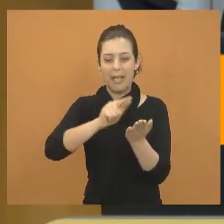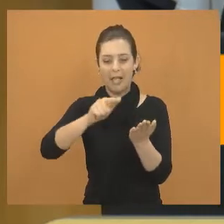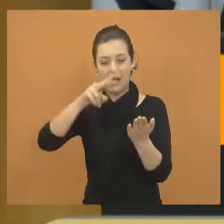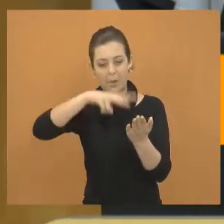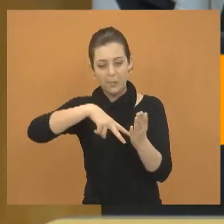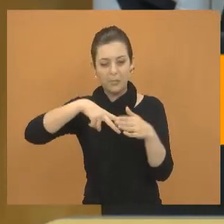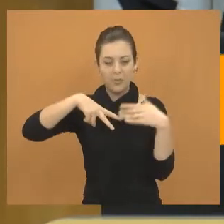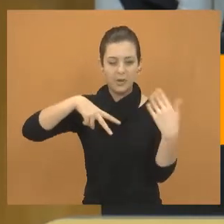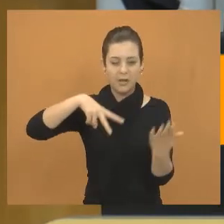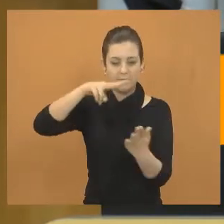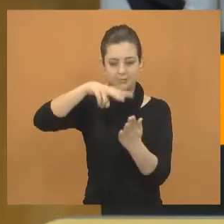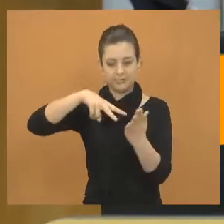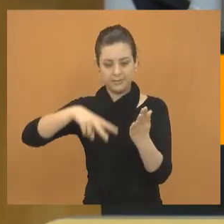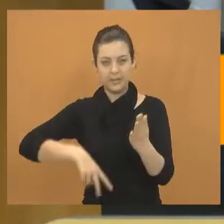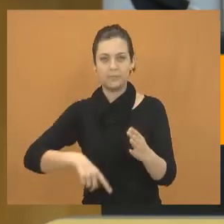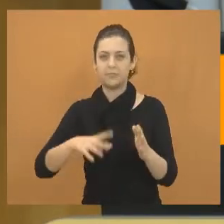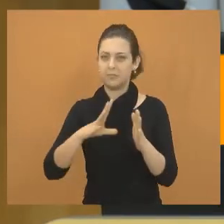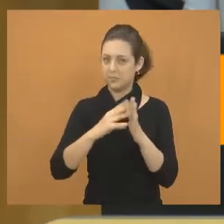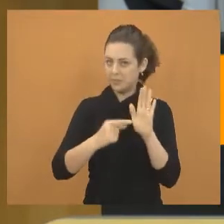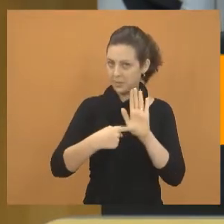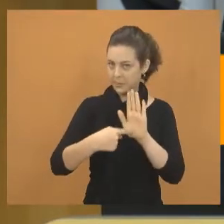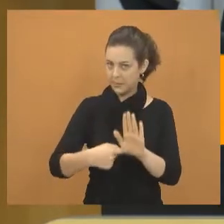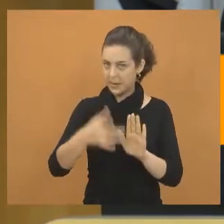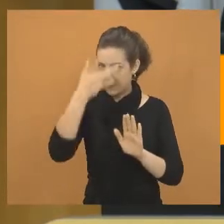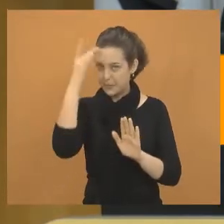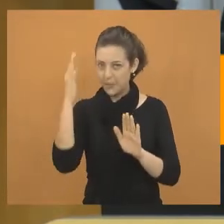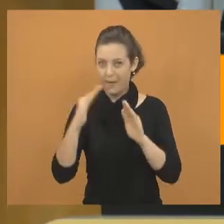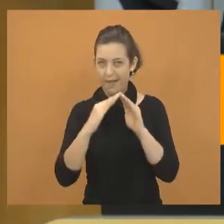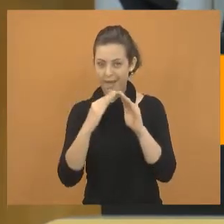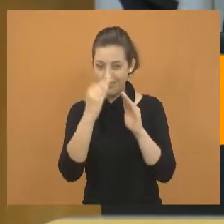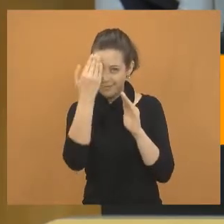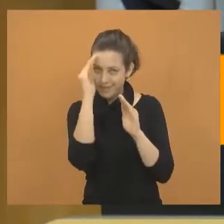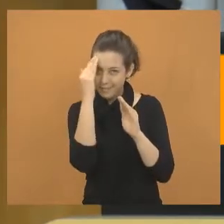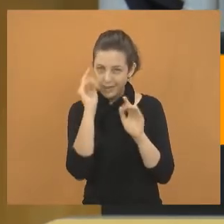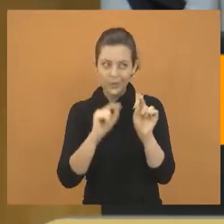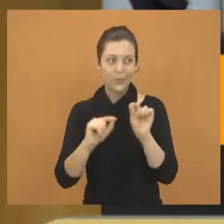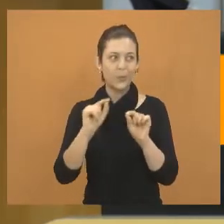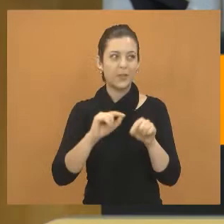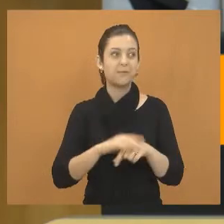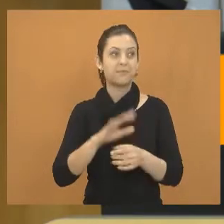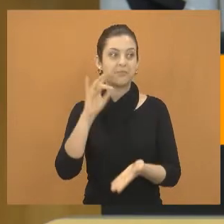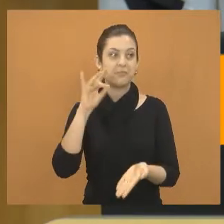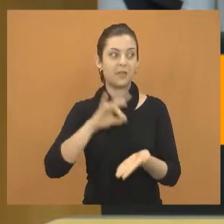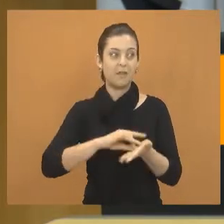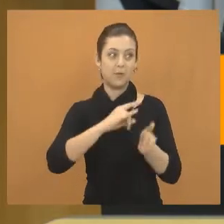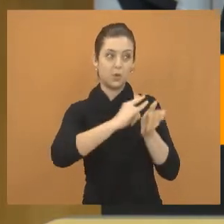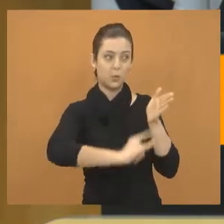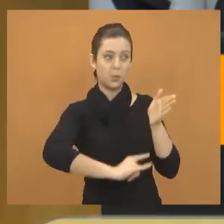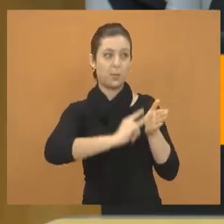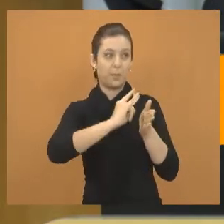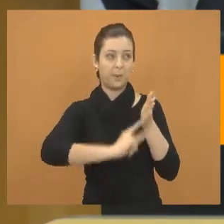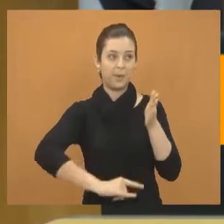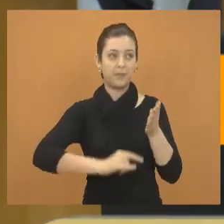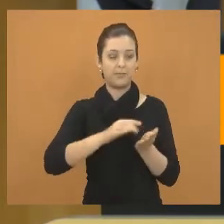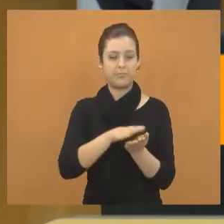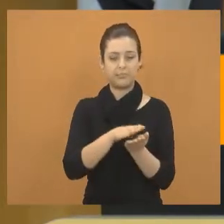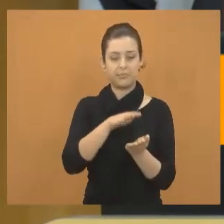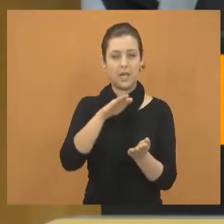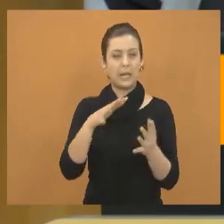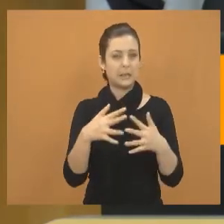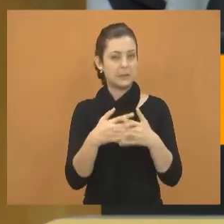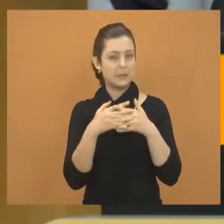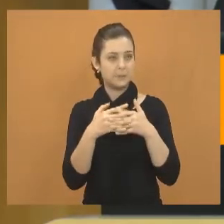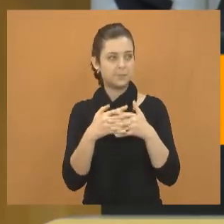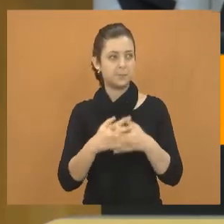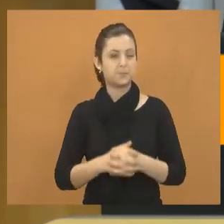questão, às vezes, de trazer o exemplar, que às vezes para as pessoas que estão em casa entender que, de fato, é um documento bastante